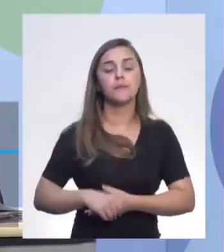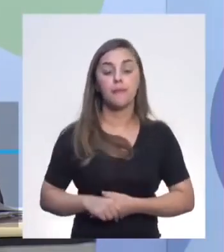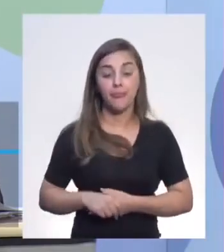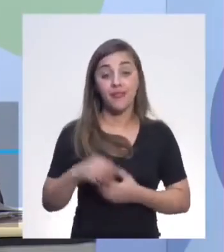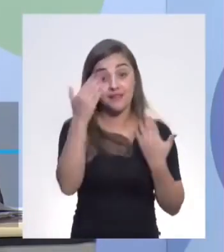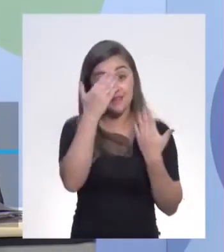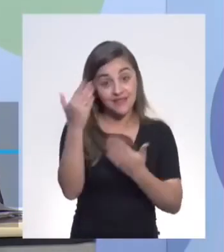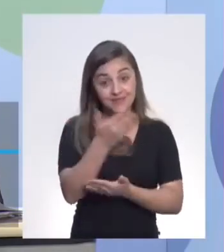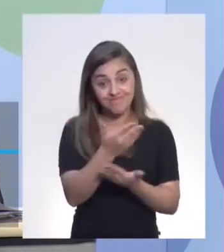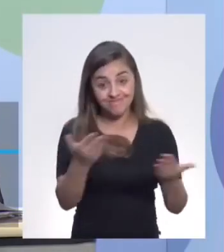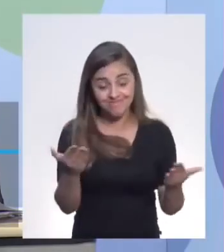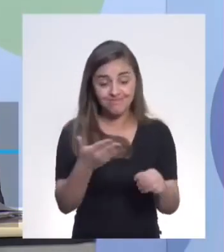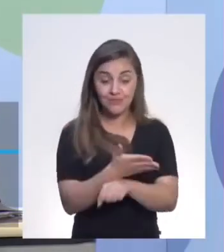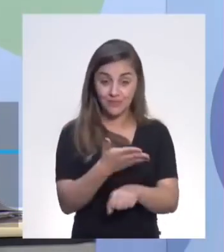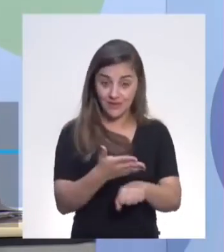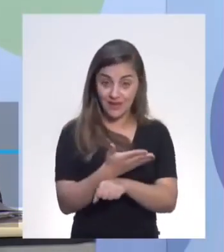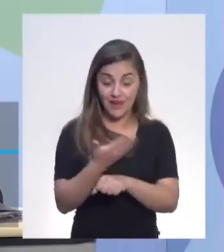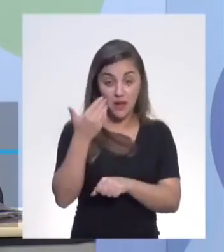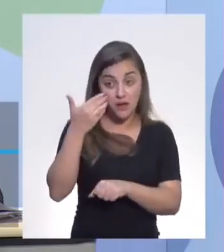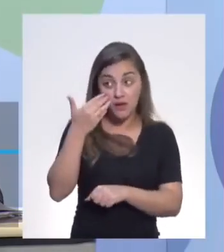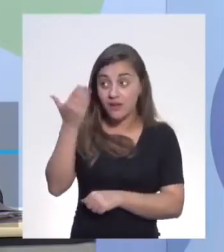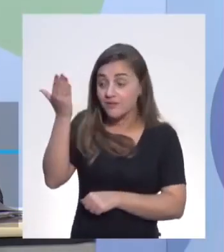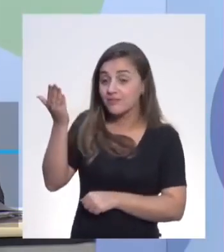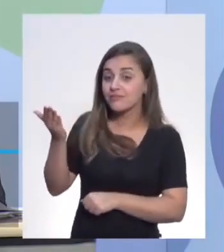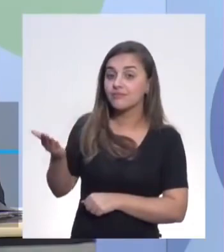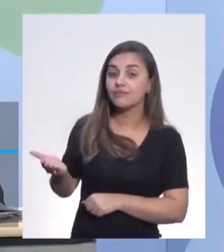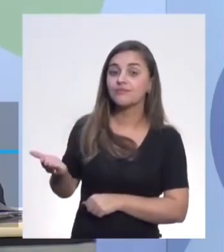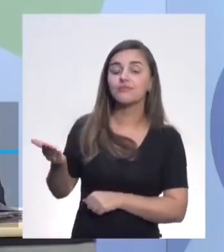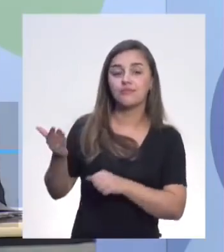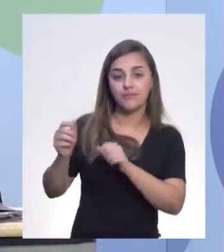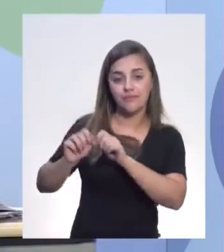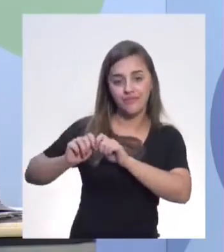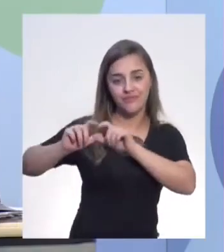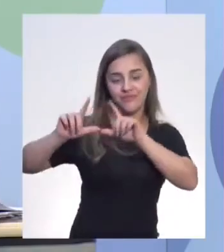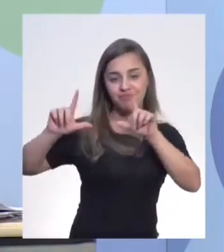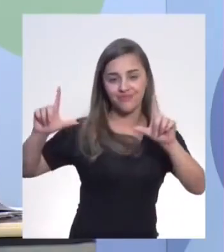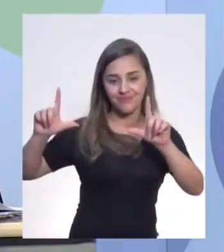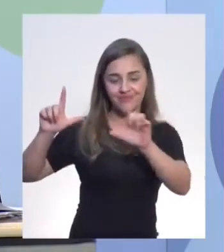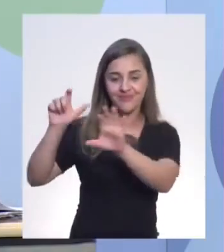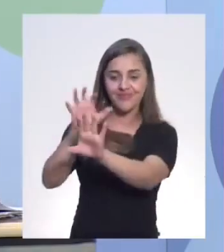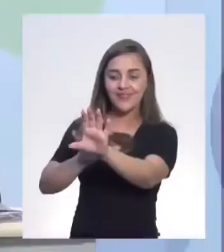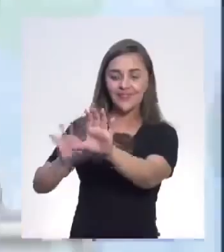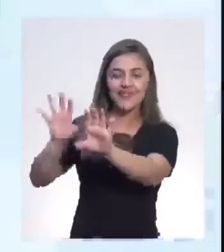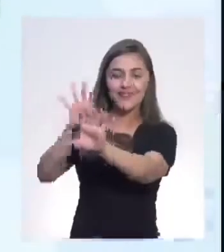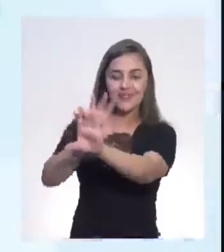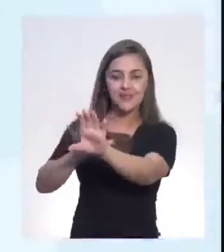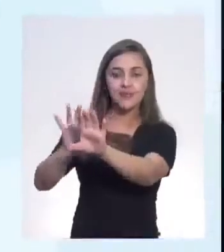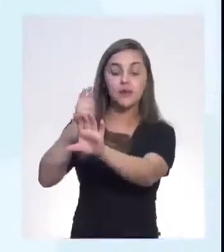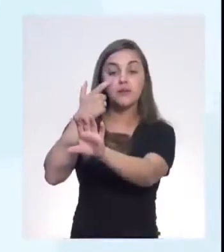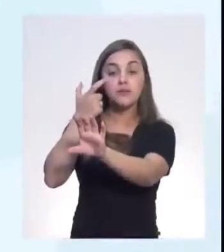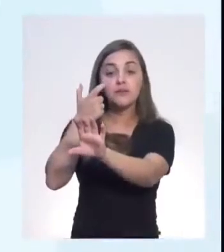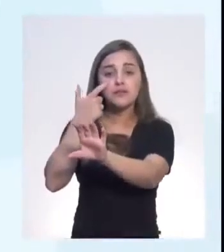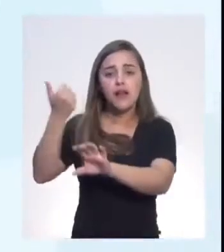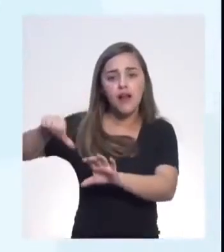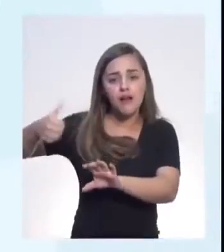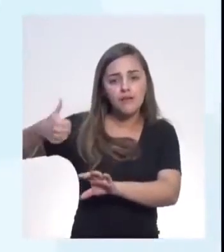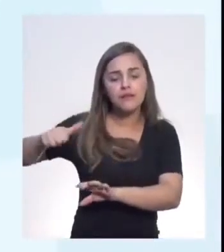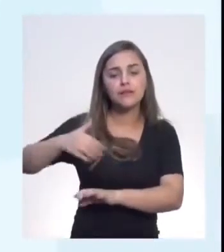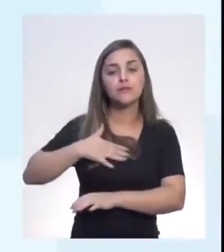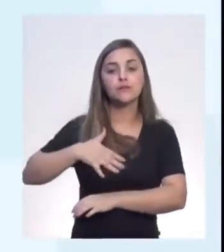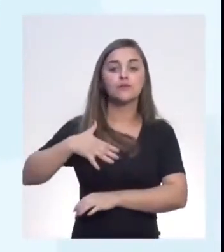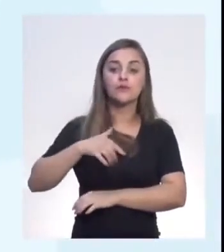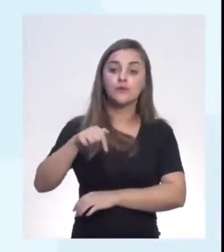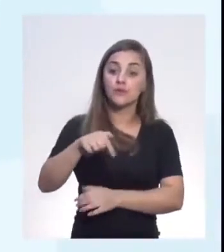na tela para vocês o QR Code, para vocês falarem se vocês gostaram da aula, sugestões, né, e nós